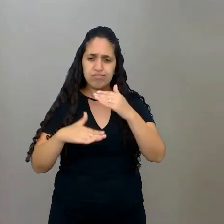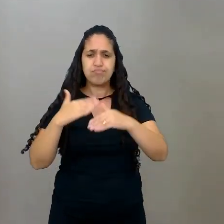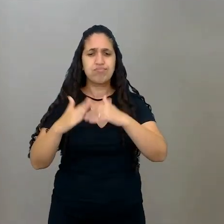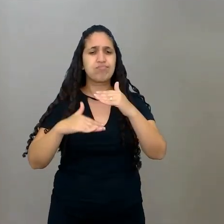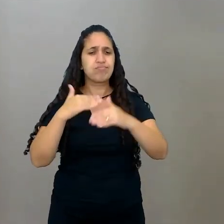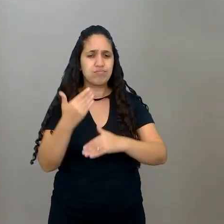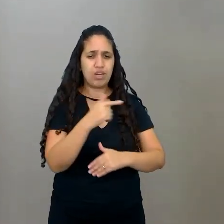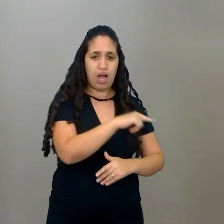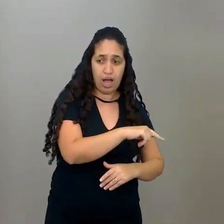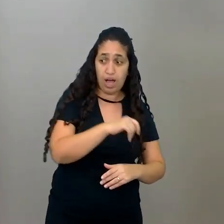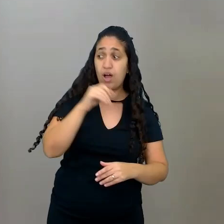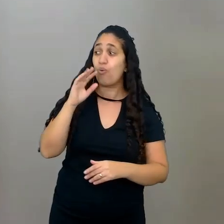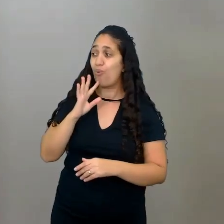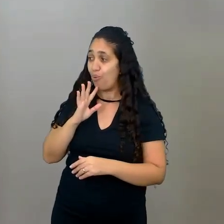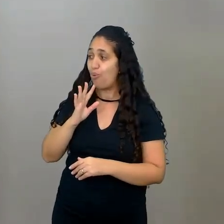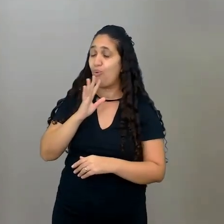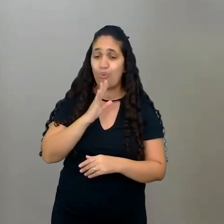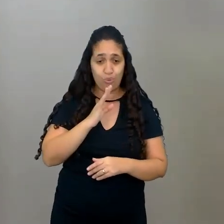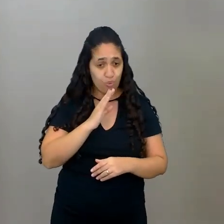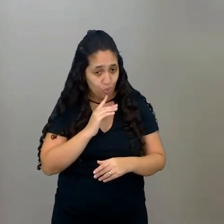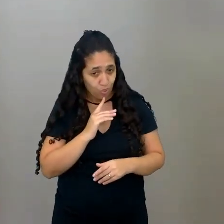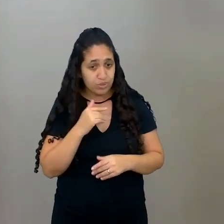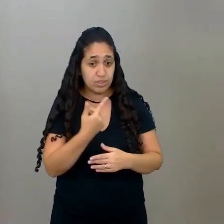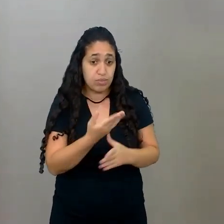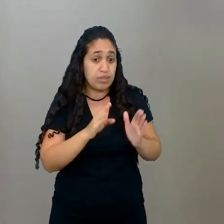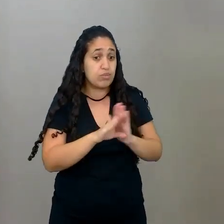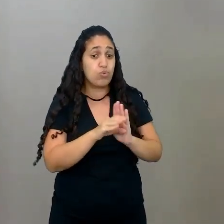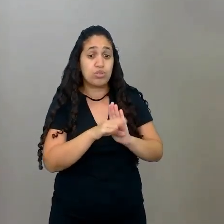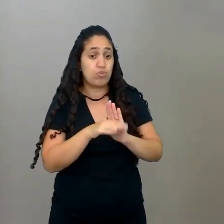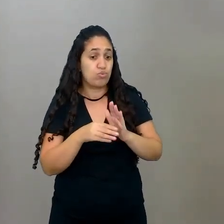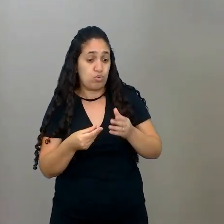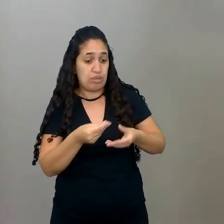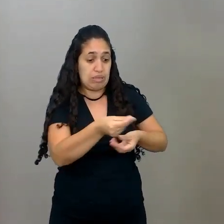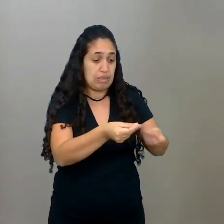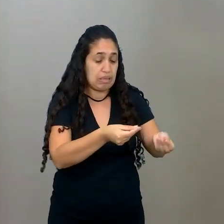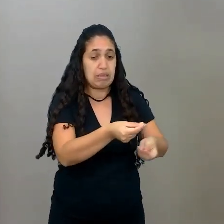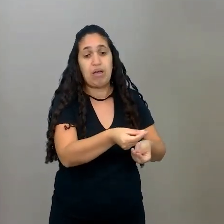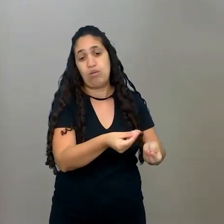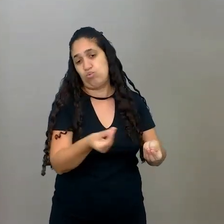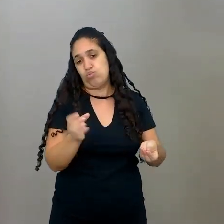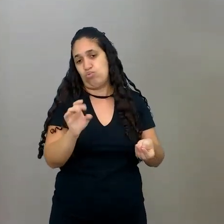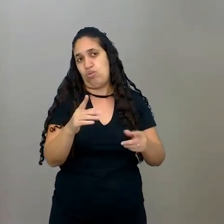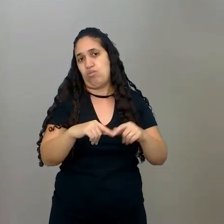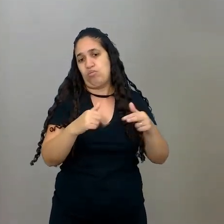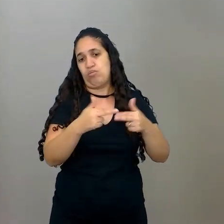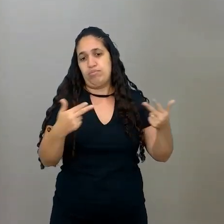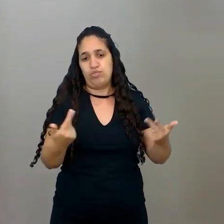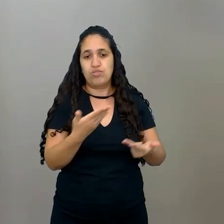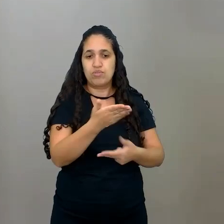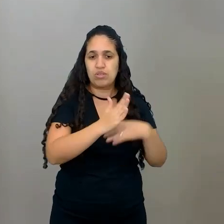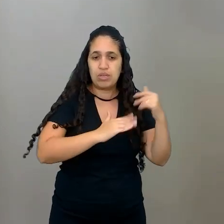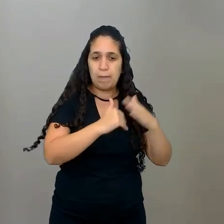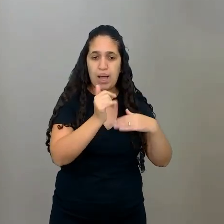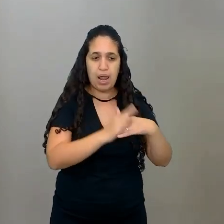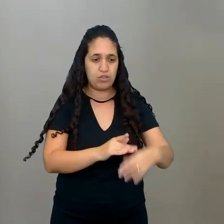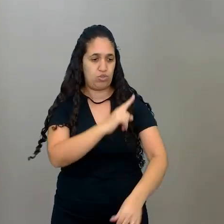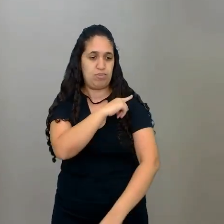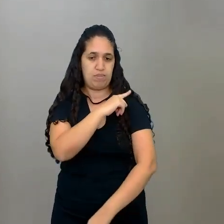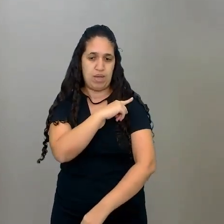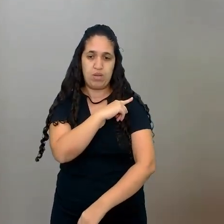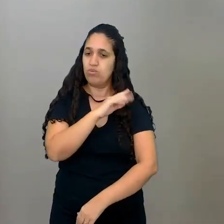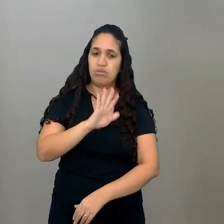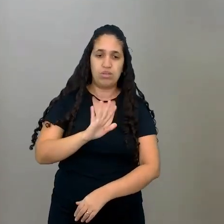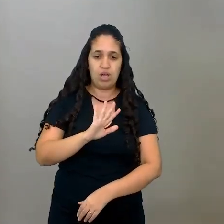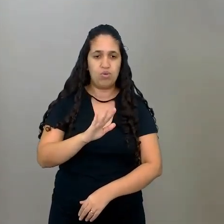aquilo que ele conhece, porque esse conteúdo não é dado somente, vamos supor, esse objeto de conhecimento trabalhado apenas na primeira série do ensino